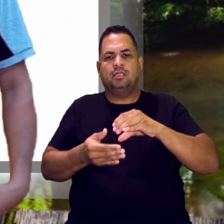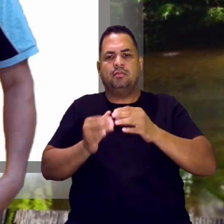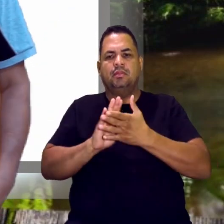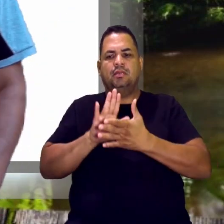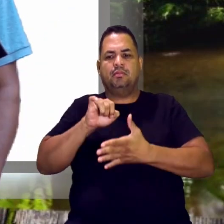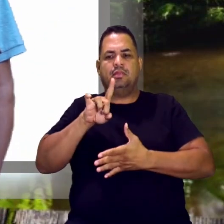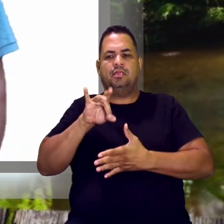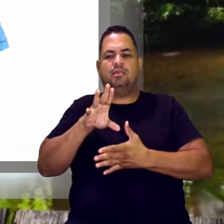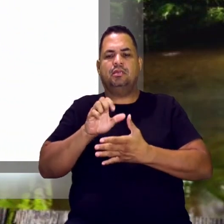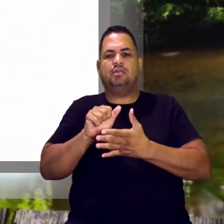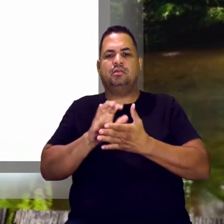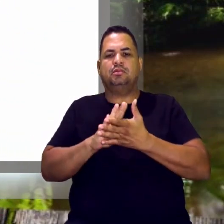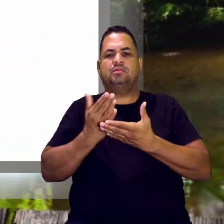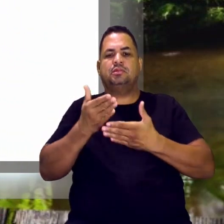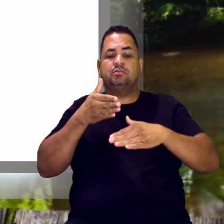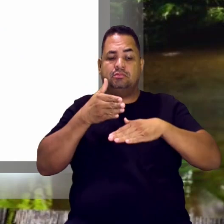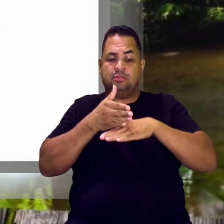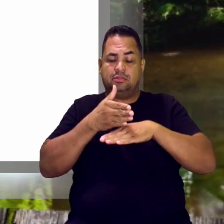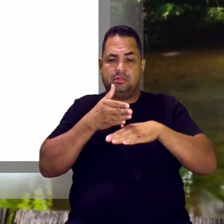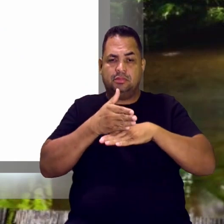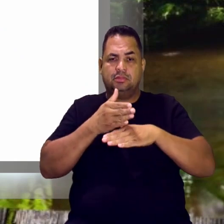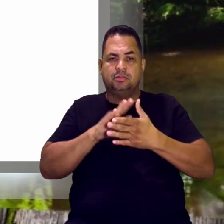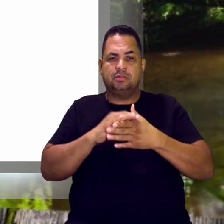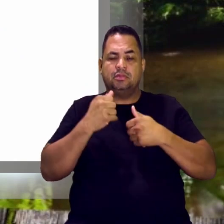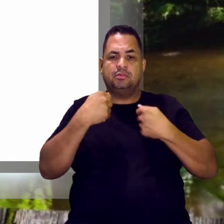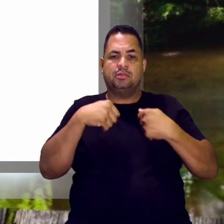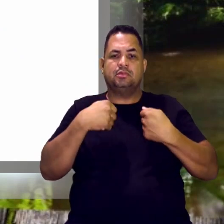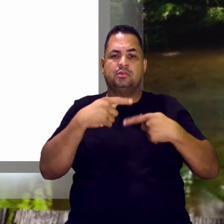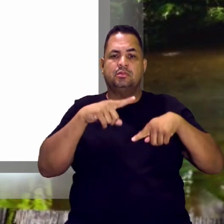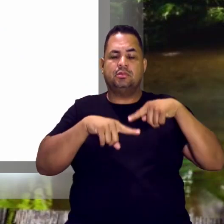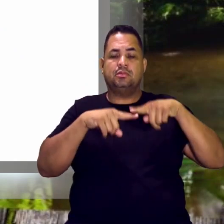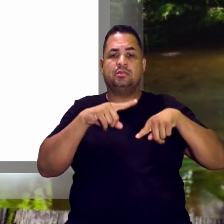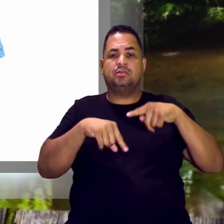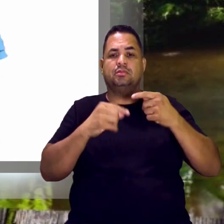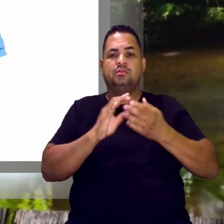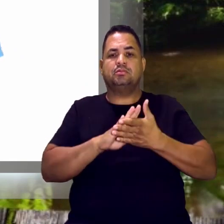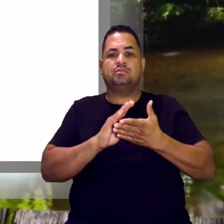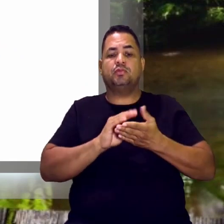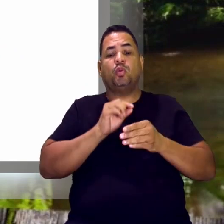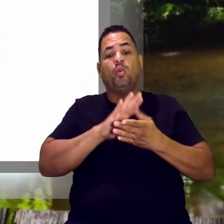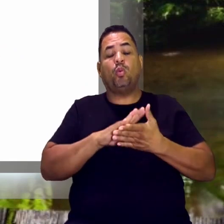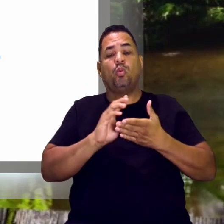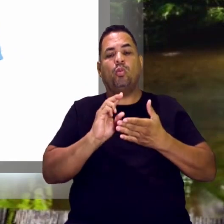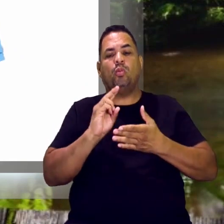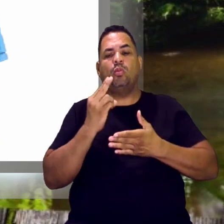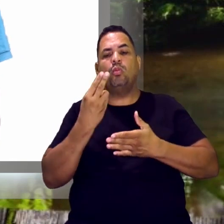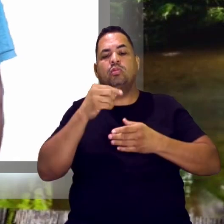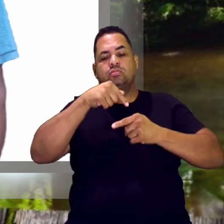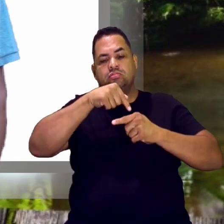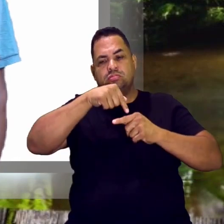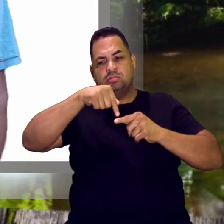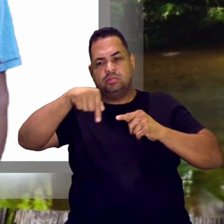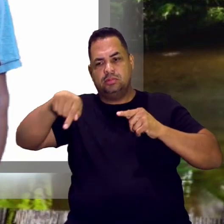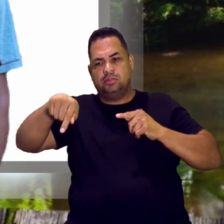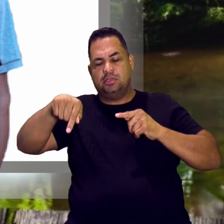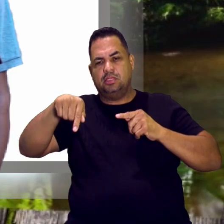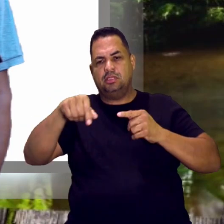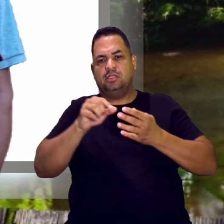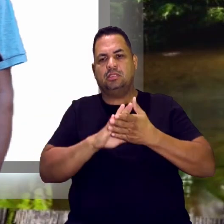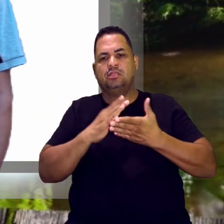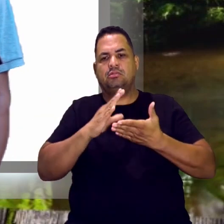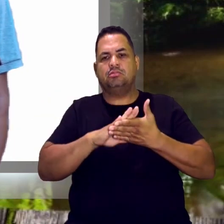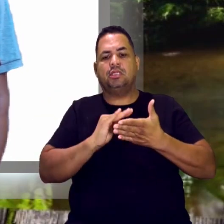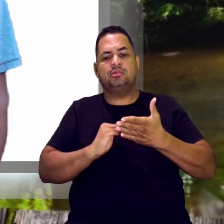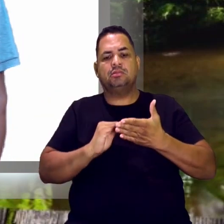de deixar entrar o que ela precisa ou de mandar sair aquilo que está demais